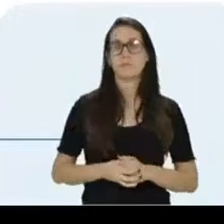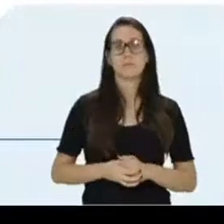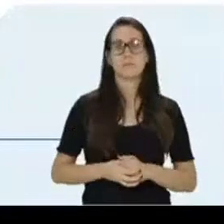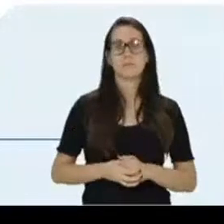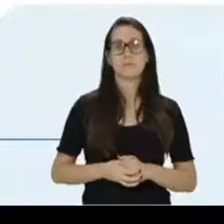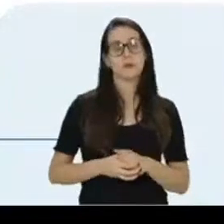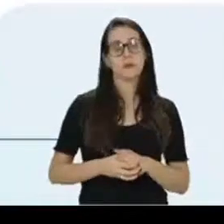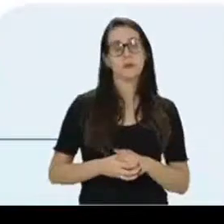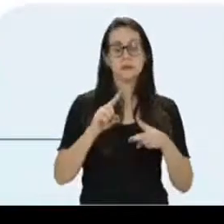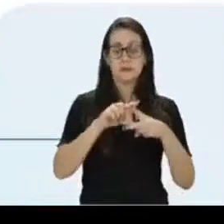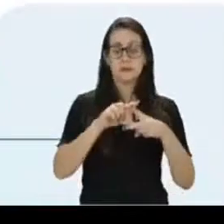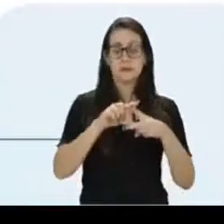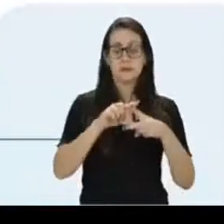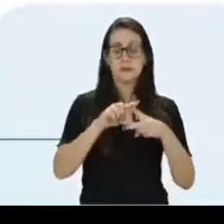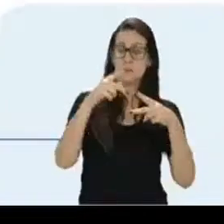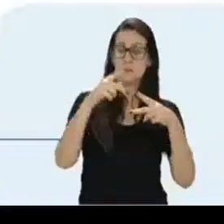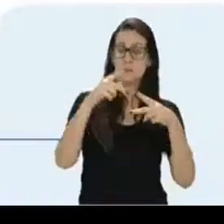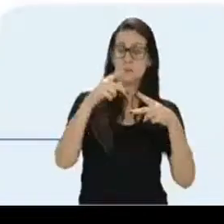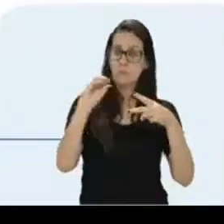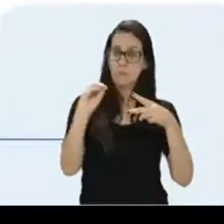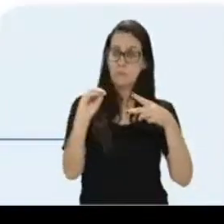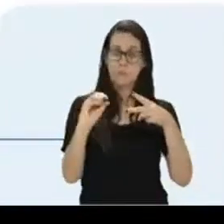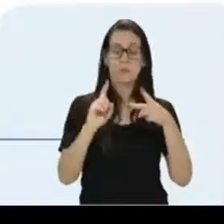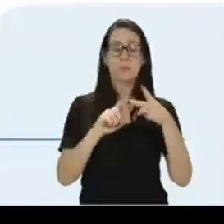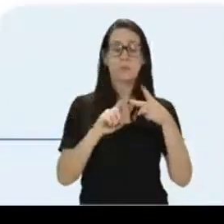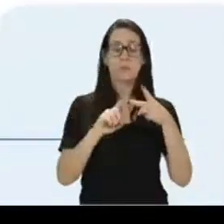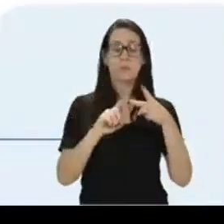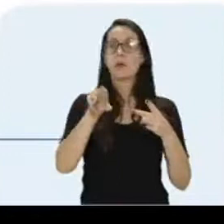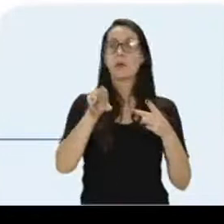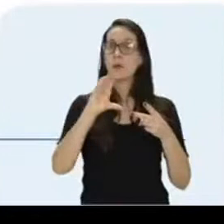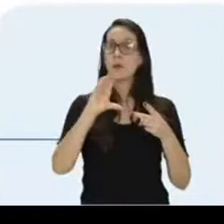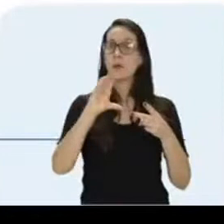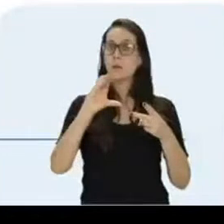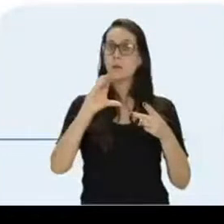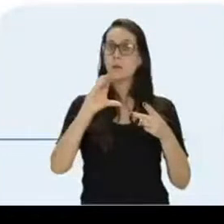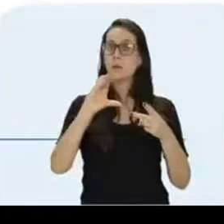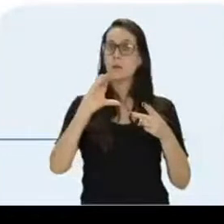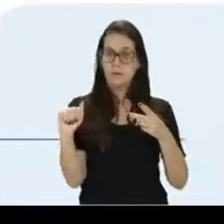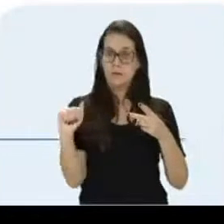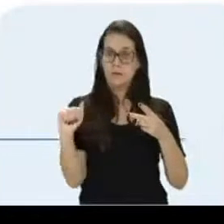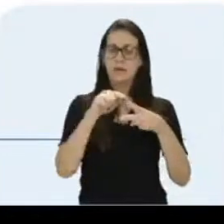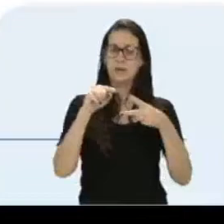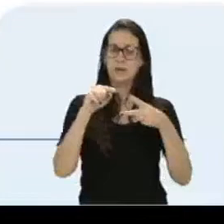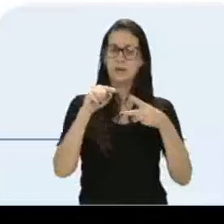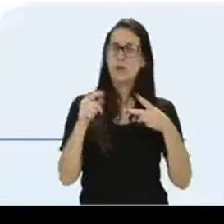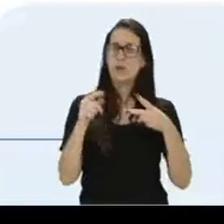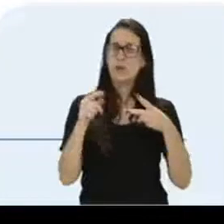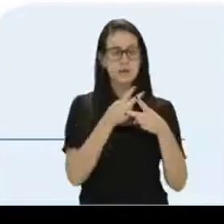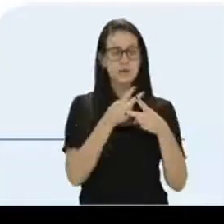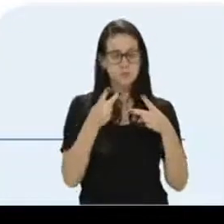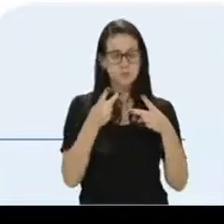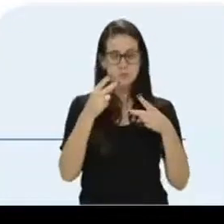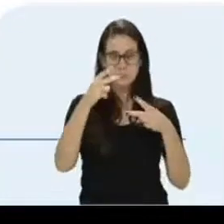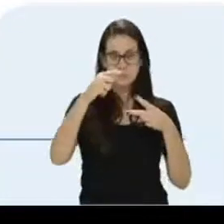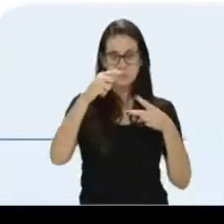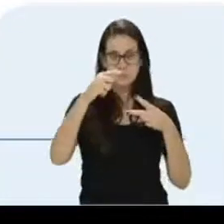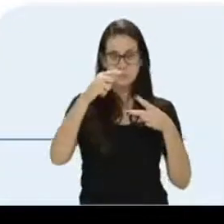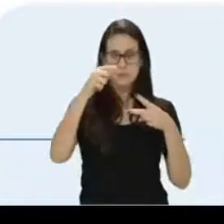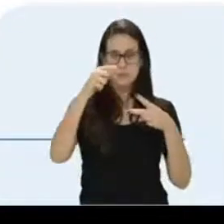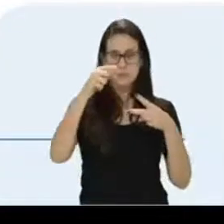sejam em células procariontes ou sejam elas em células eucariontes. Então, dentro dessas estruturas que são comuns,